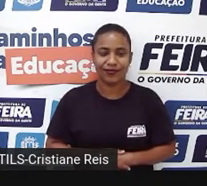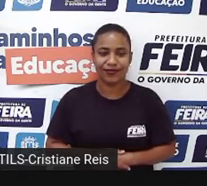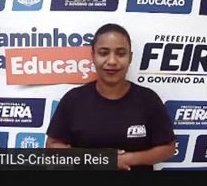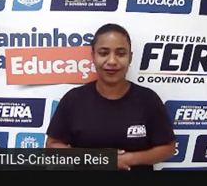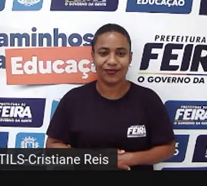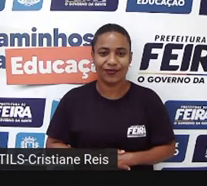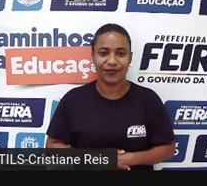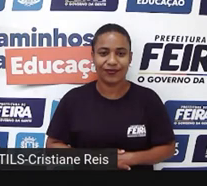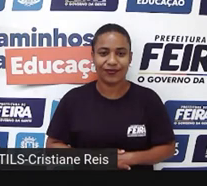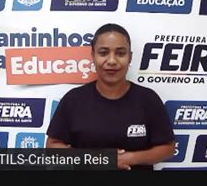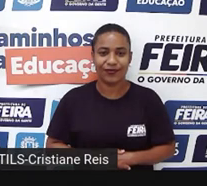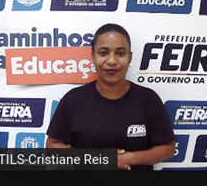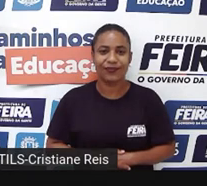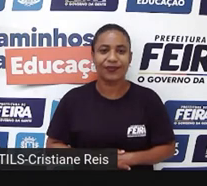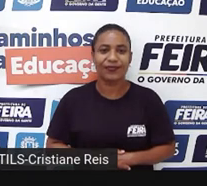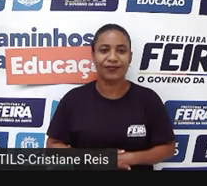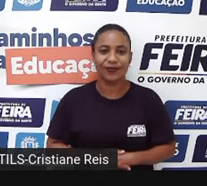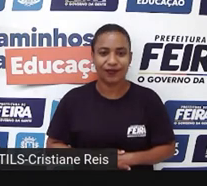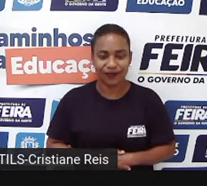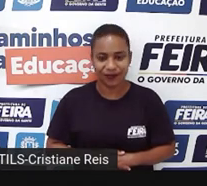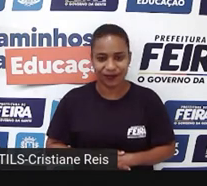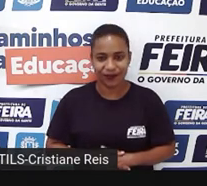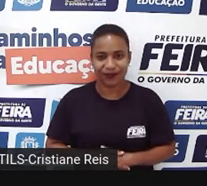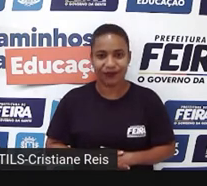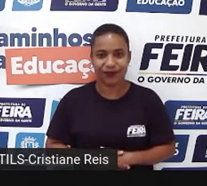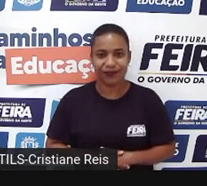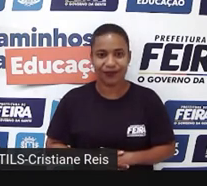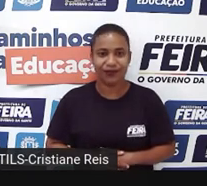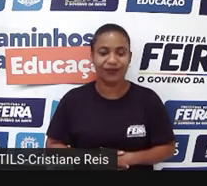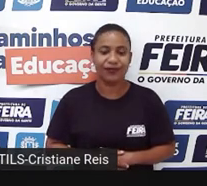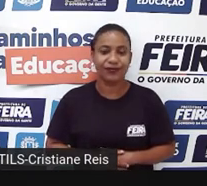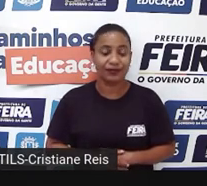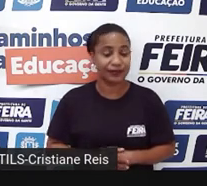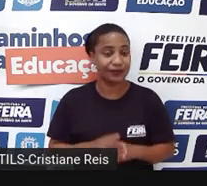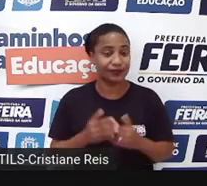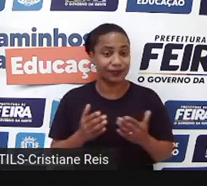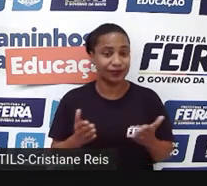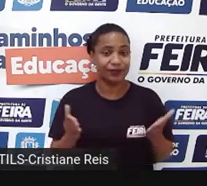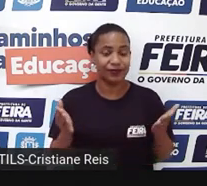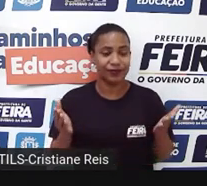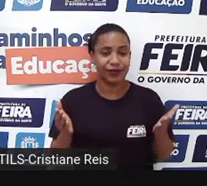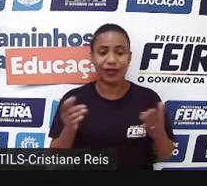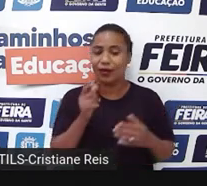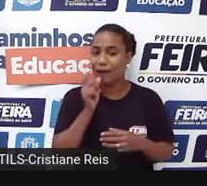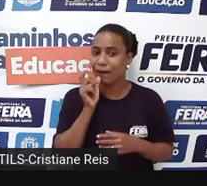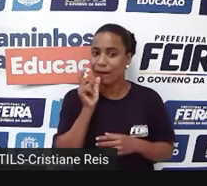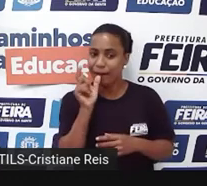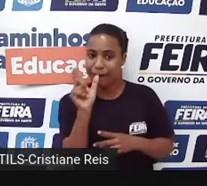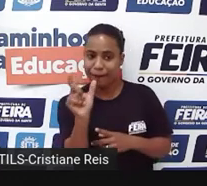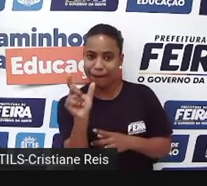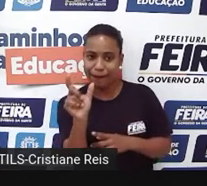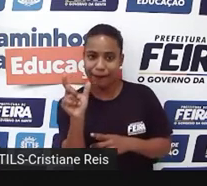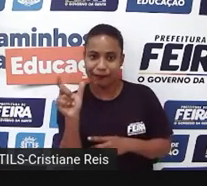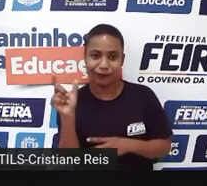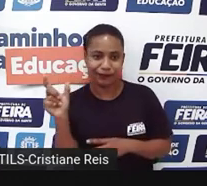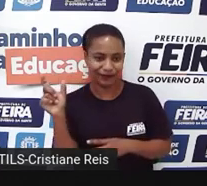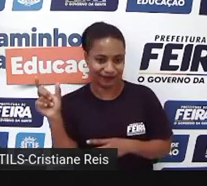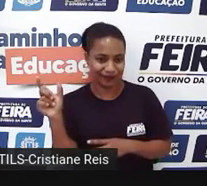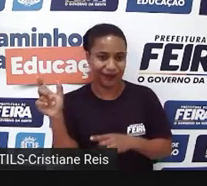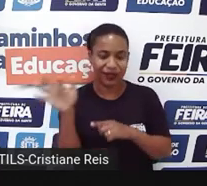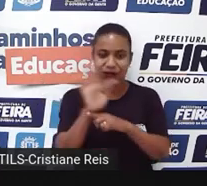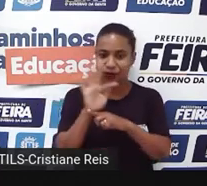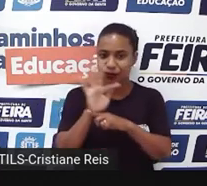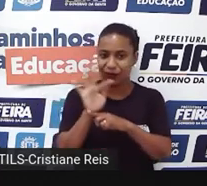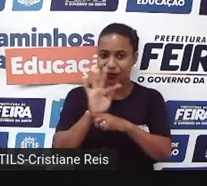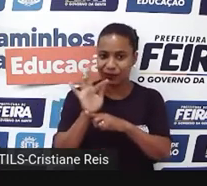between Autobots and Decepticons. Então essas palavras aqui são específicas dos personagens dos filmes, do